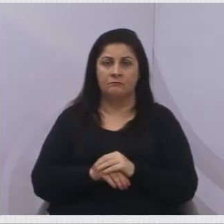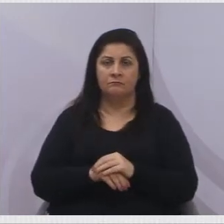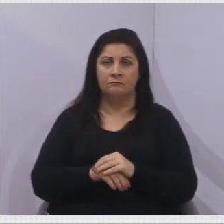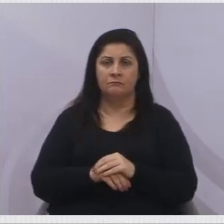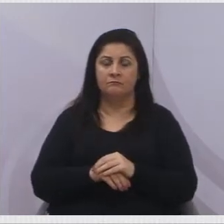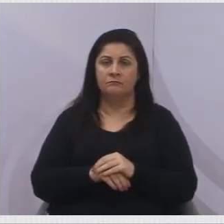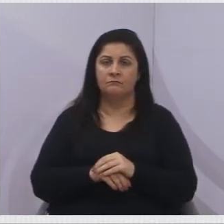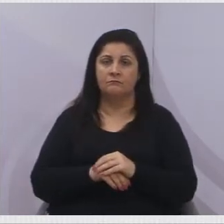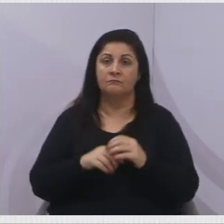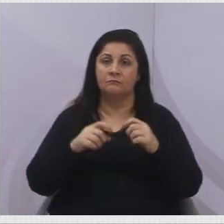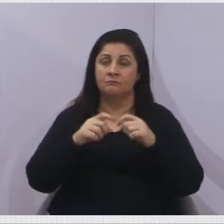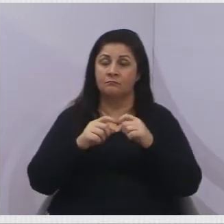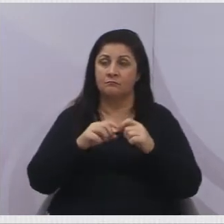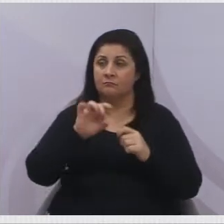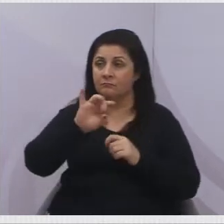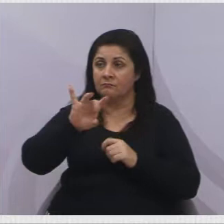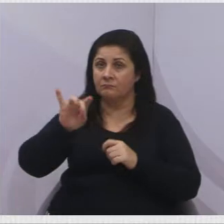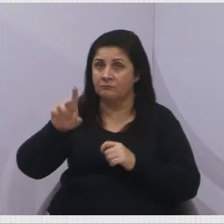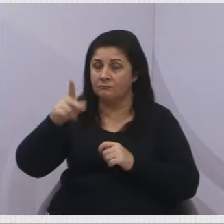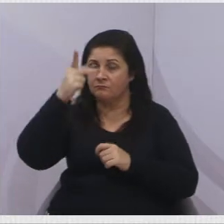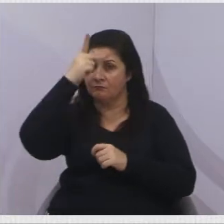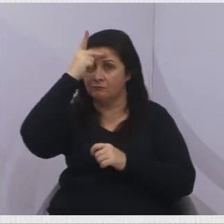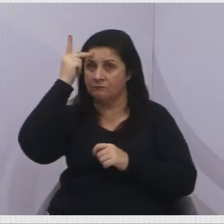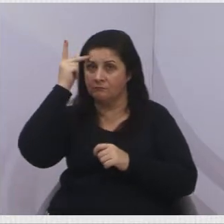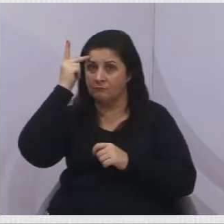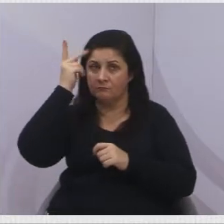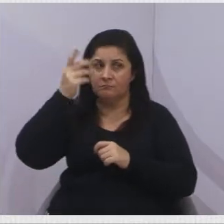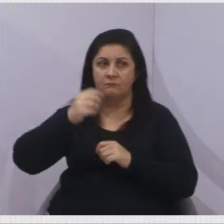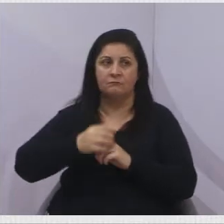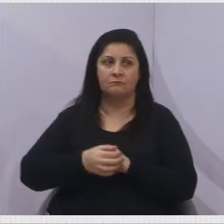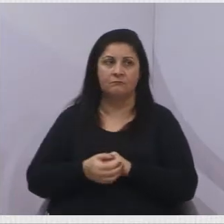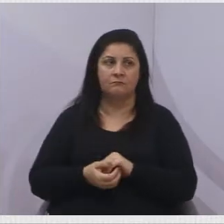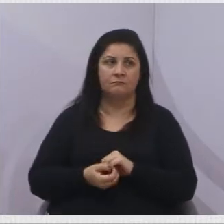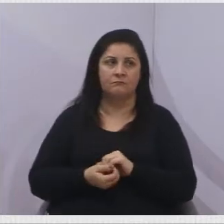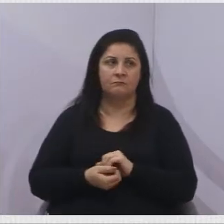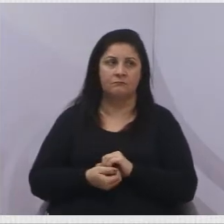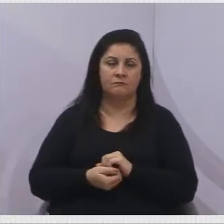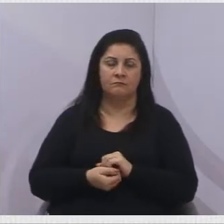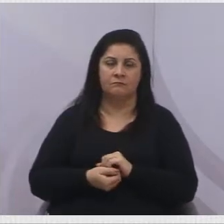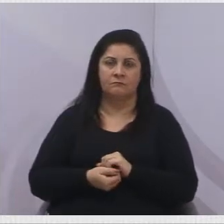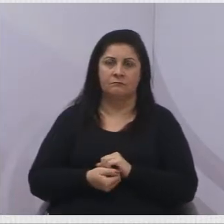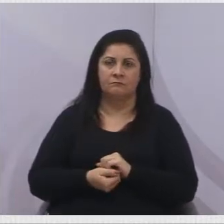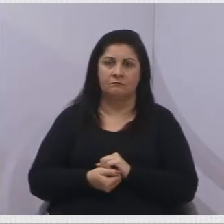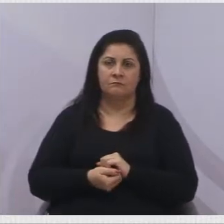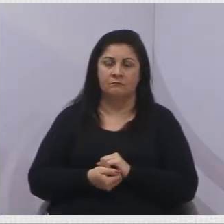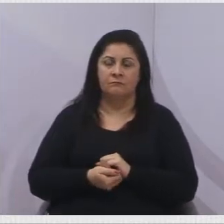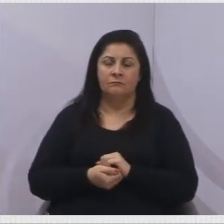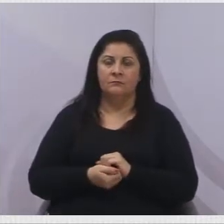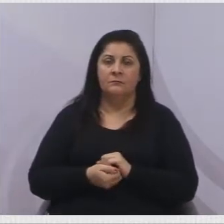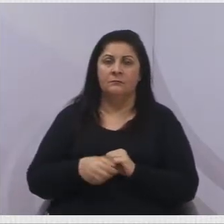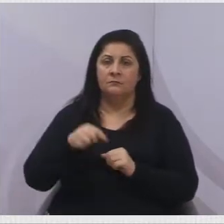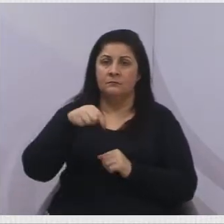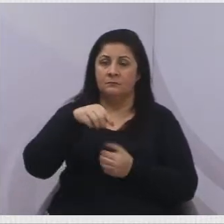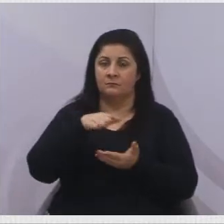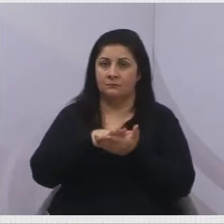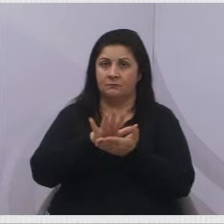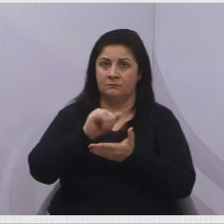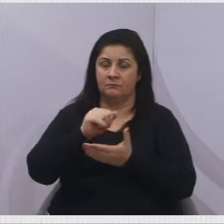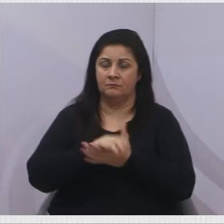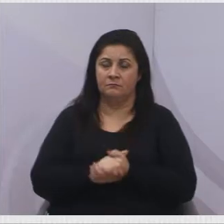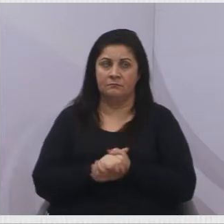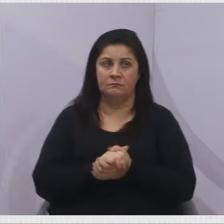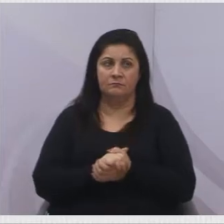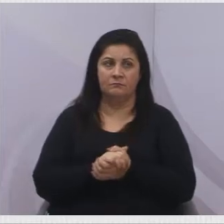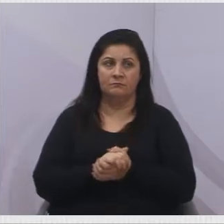a porcentagem, né, o número de consultas por habitante no município de Jacareí, e nós temos